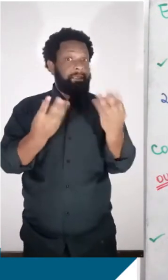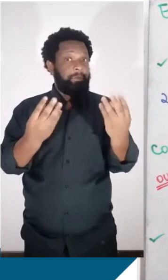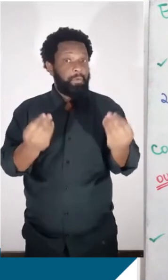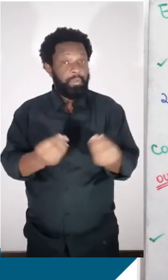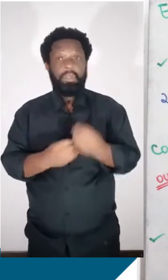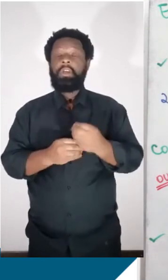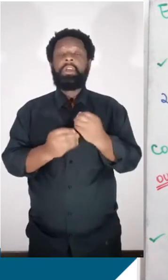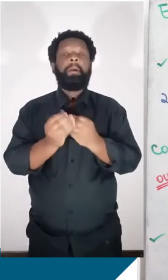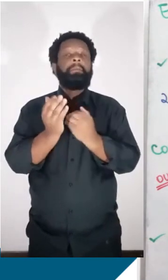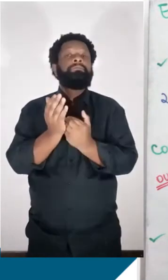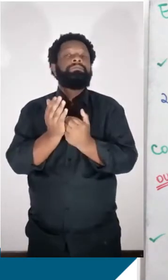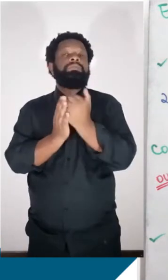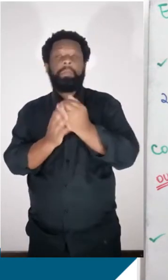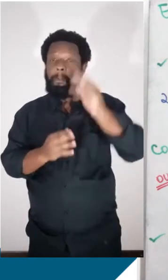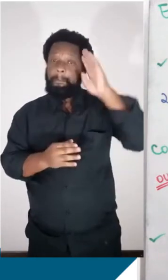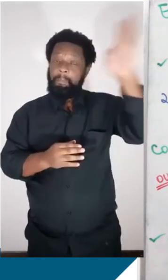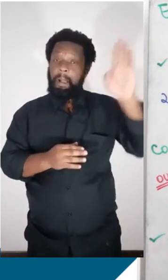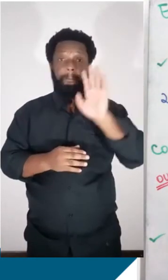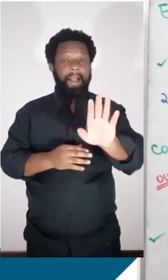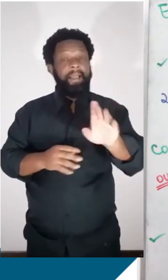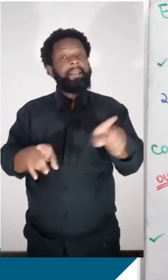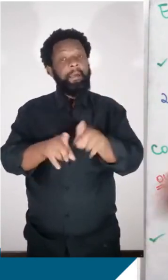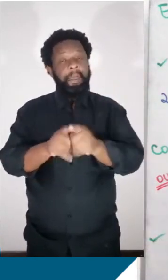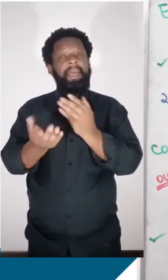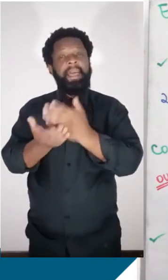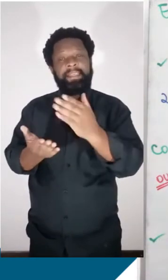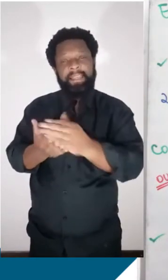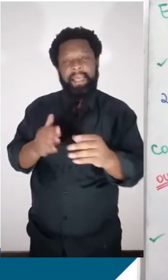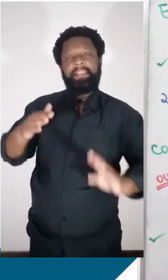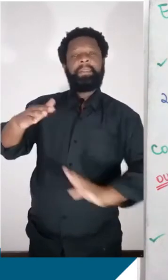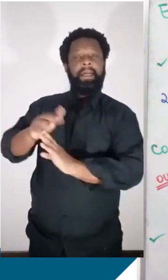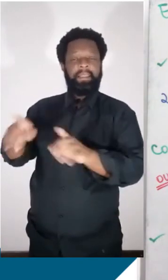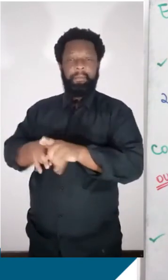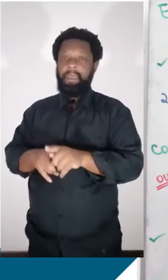Cai bastante, rendimento principalmente, mas